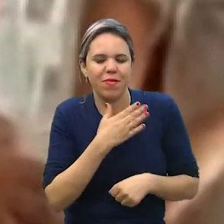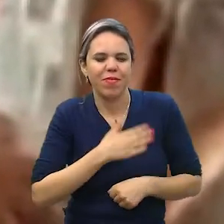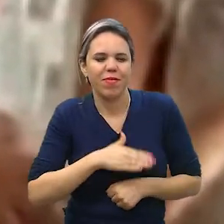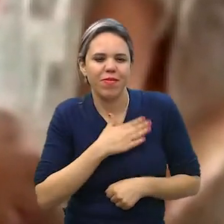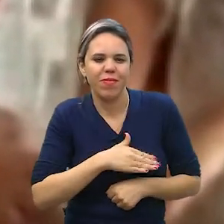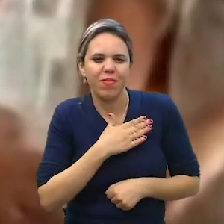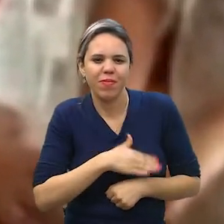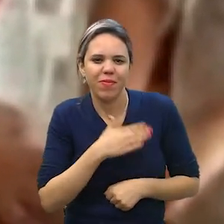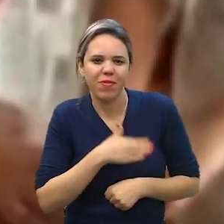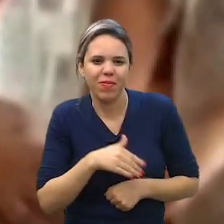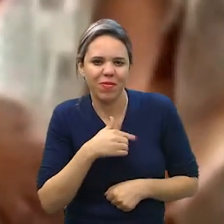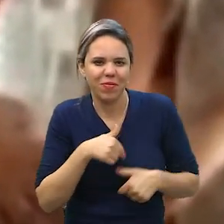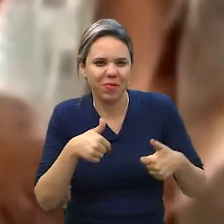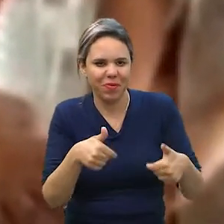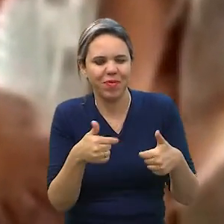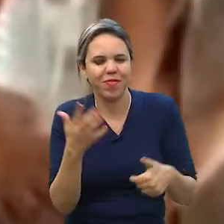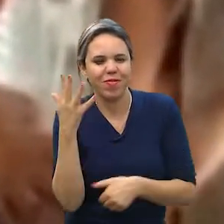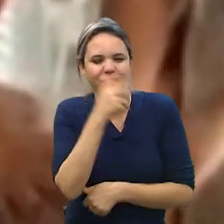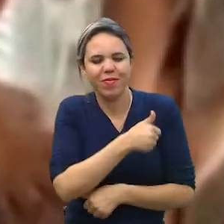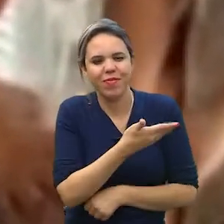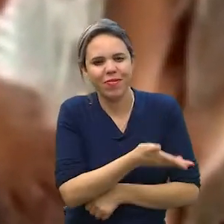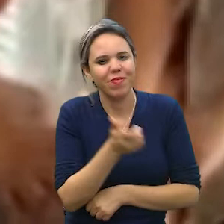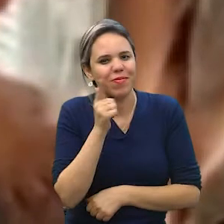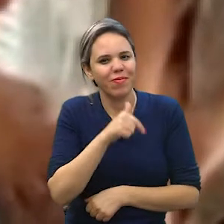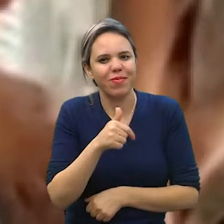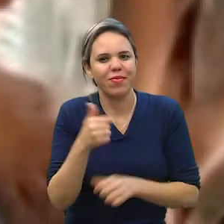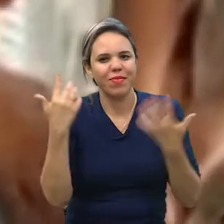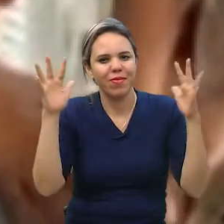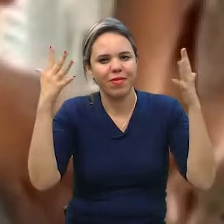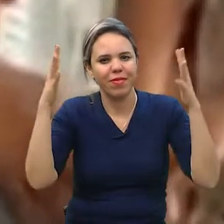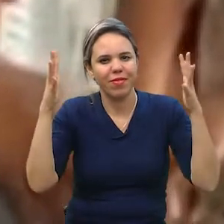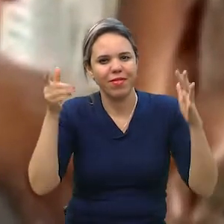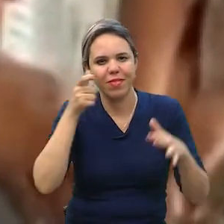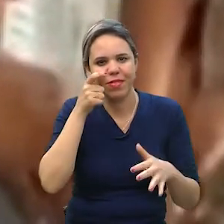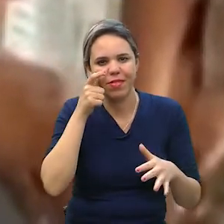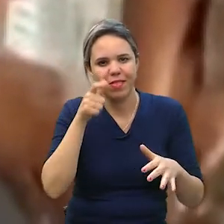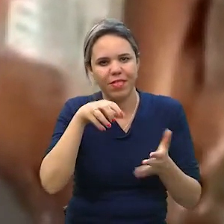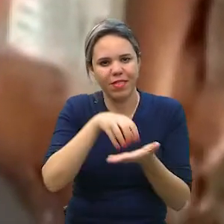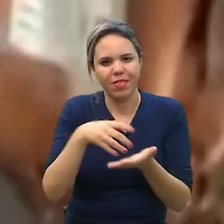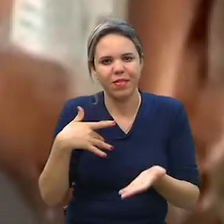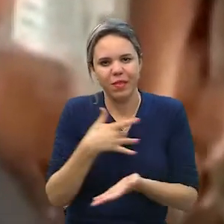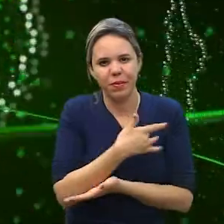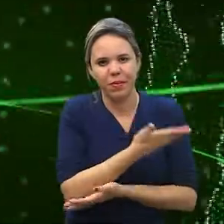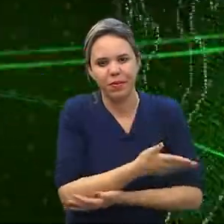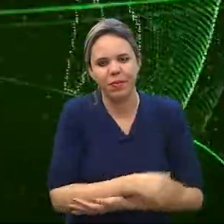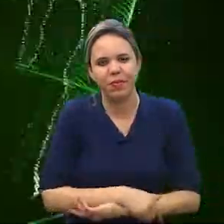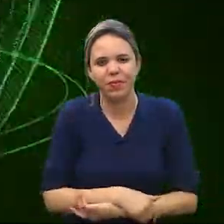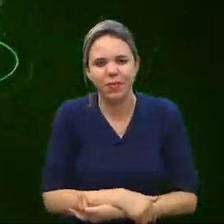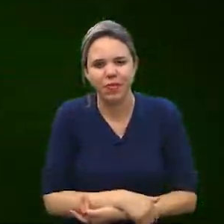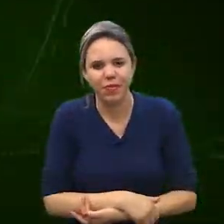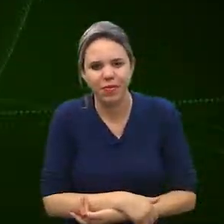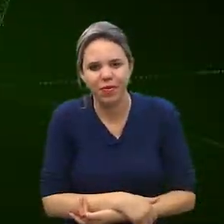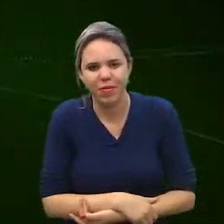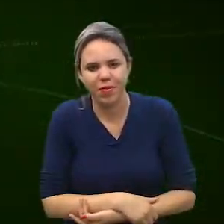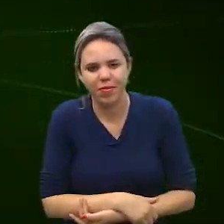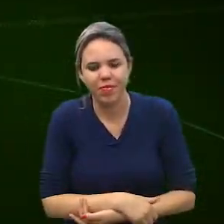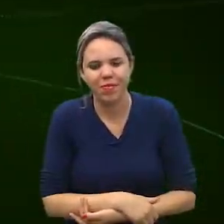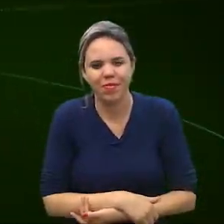acalmar. A cena foi tão bonita que ganhou aplausos de quem estava no postinho de saúde.